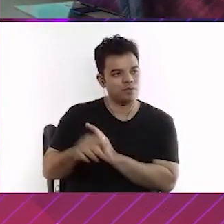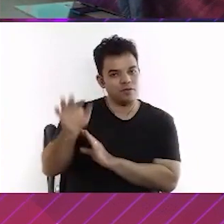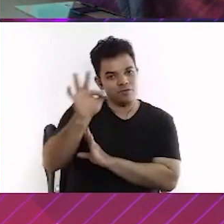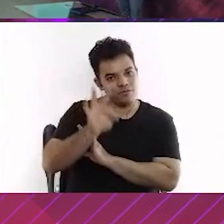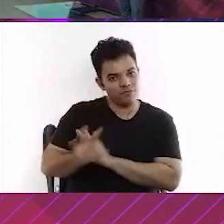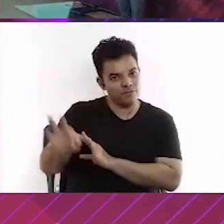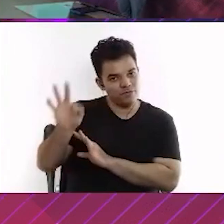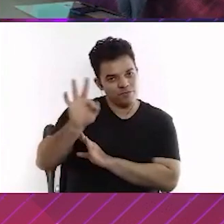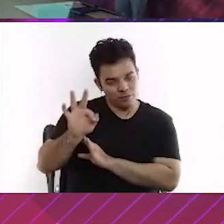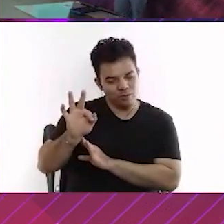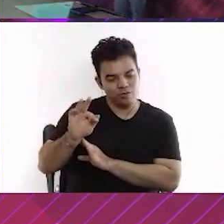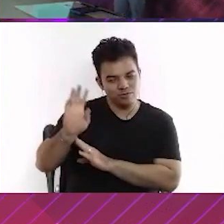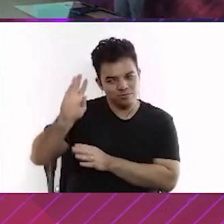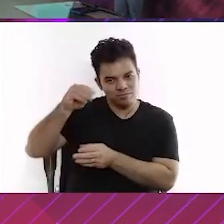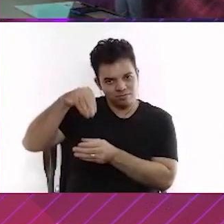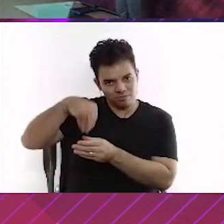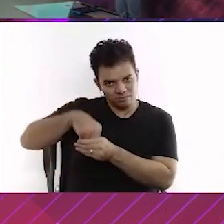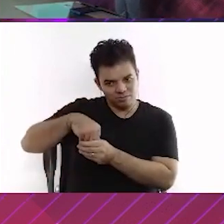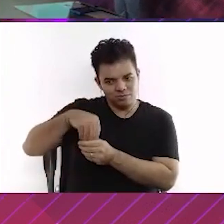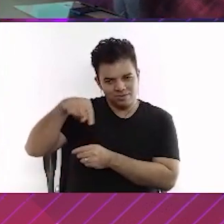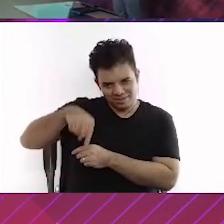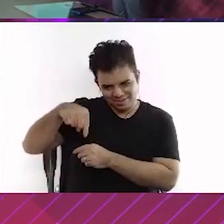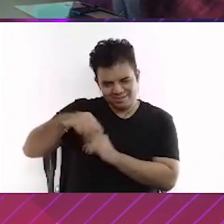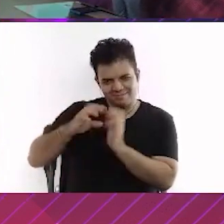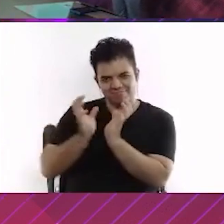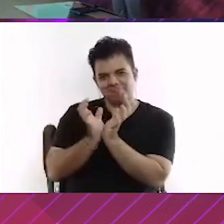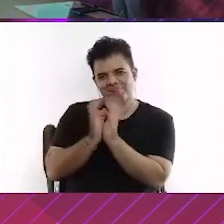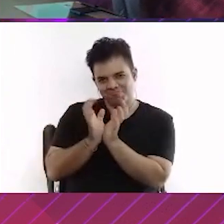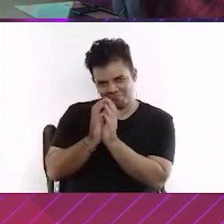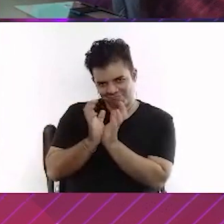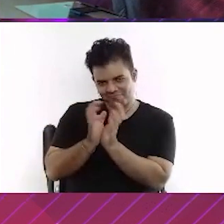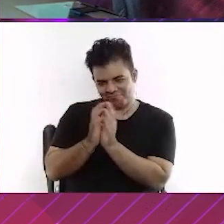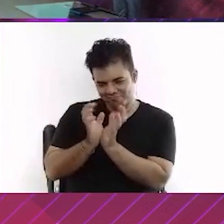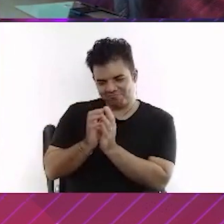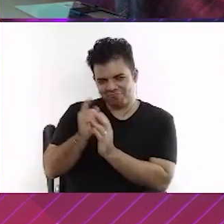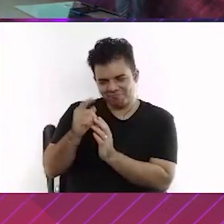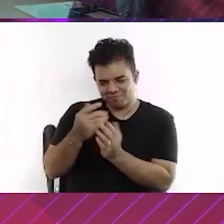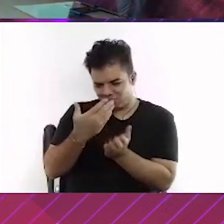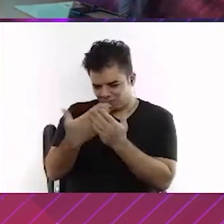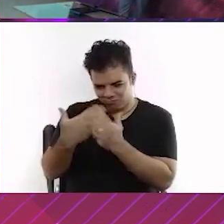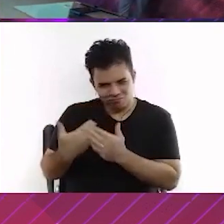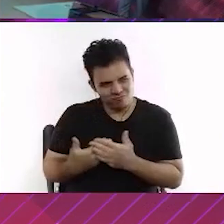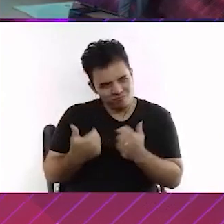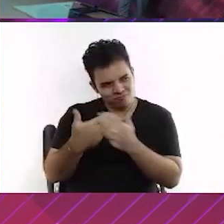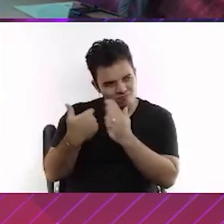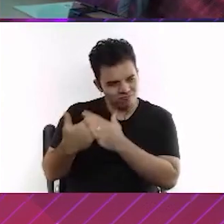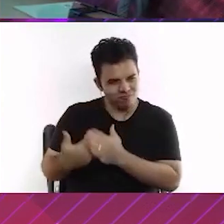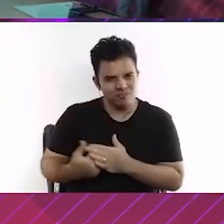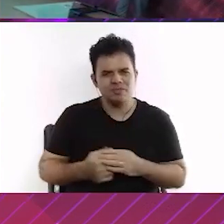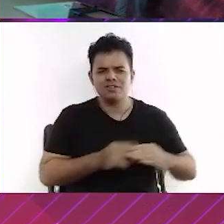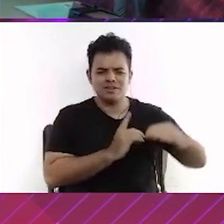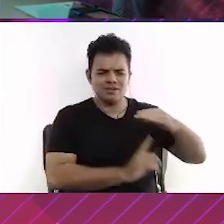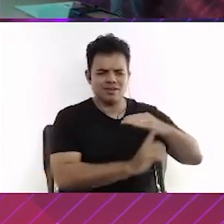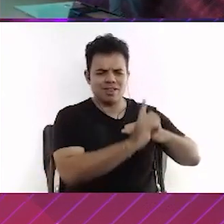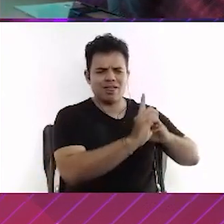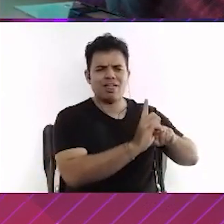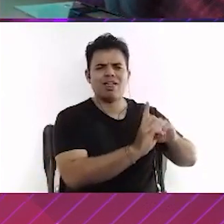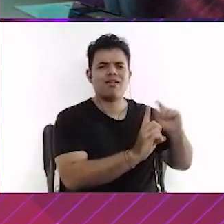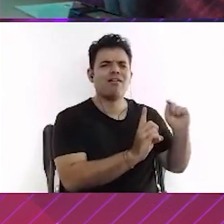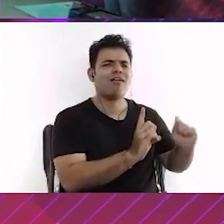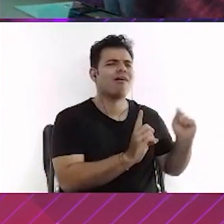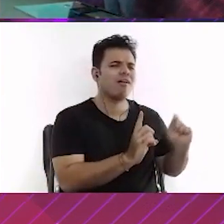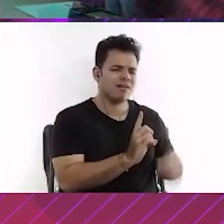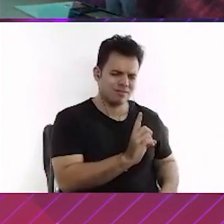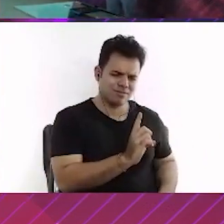SESI School, né, uma faculdade local aqui do Recife, né, ela é um centro de inovação. Então, quem foi nosso cliente, né, dentro desse